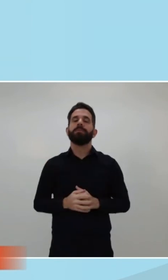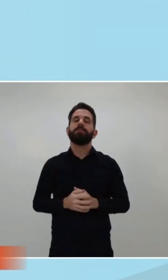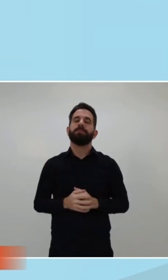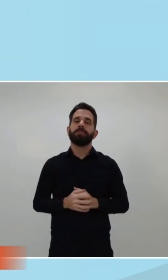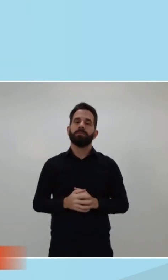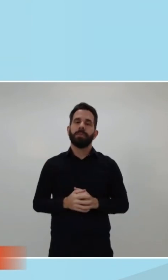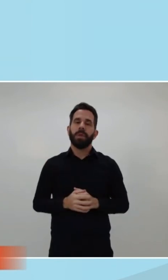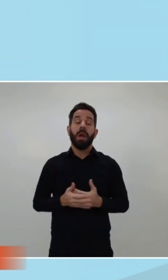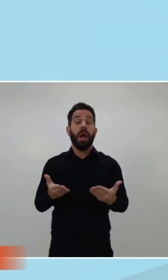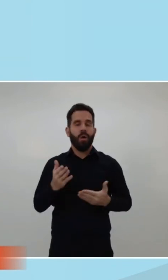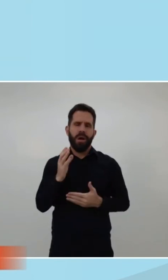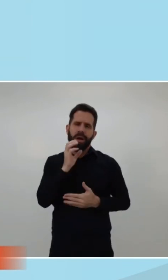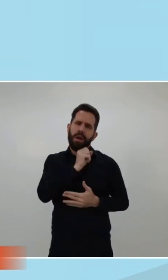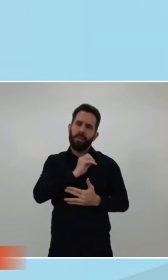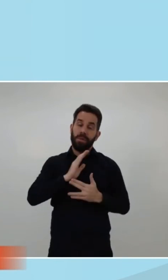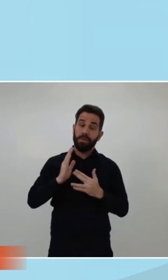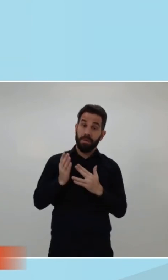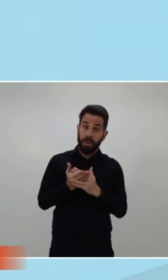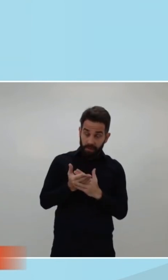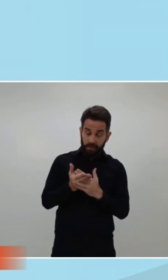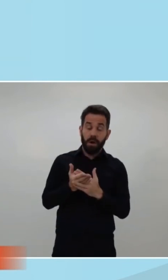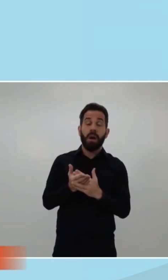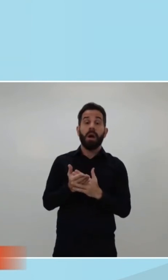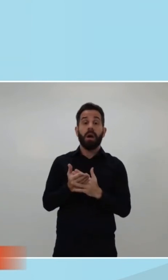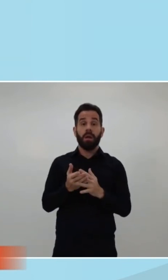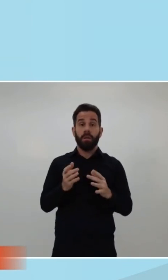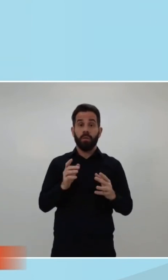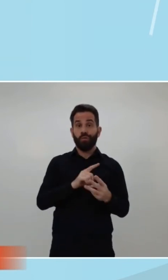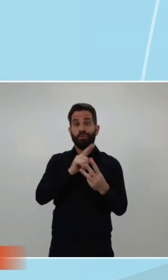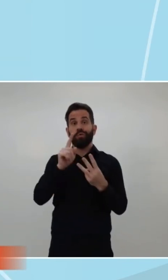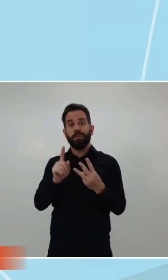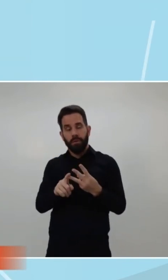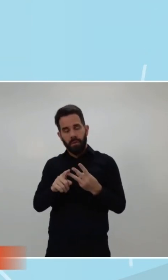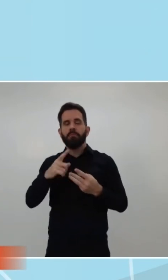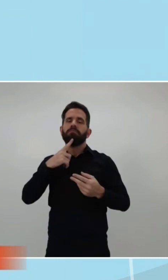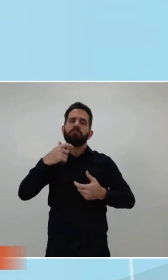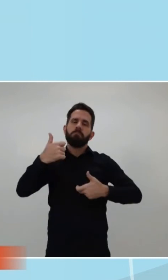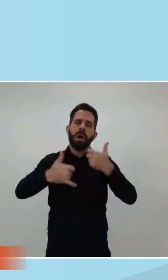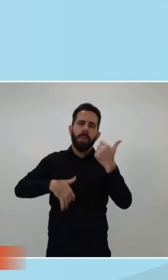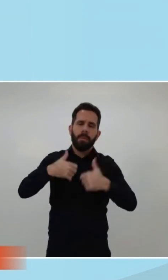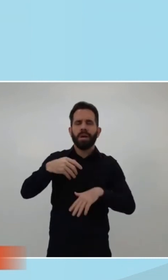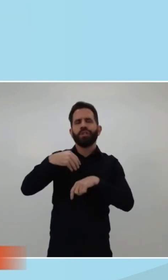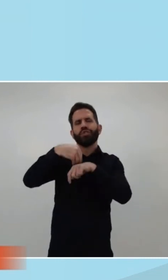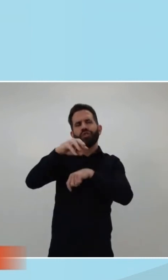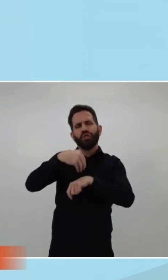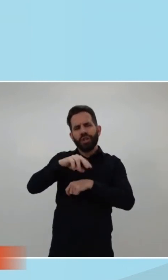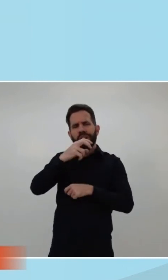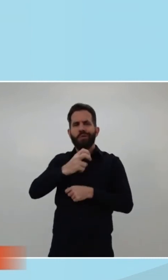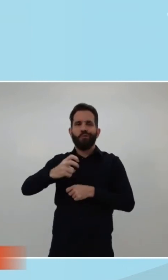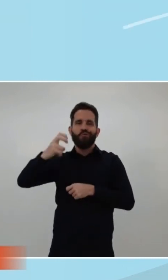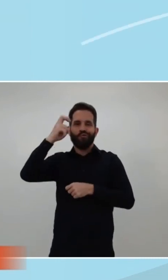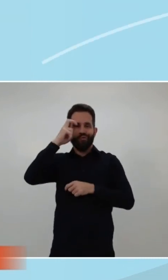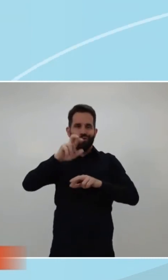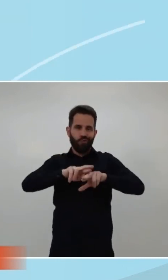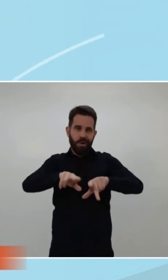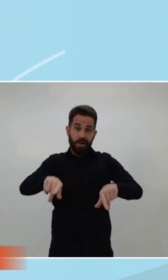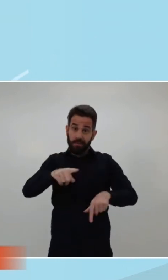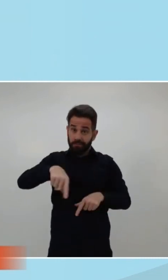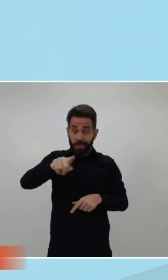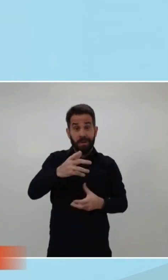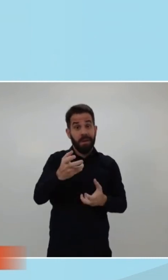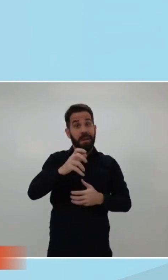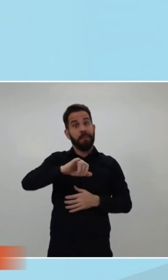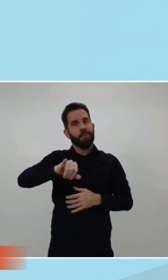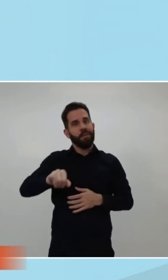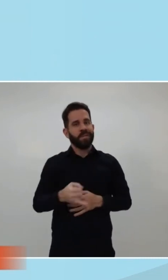um intervalo. E no próximo bloco, estamos recheados de dicas culturais para você que quer aproveitar o final de